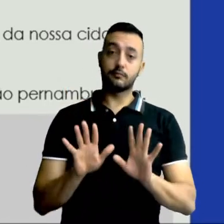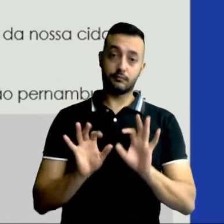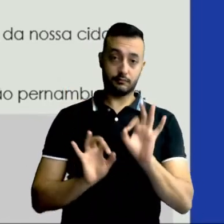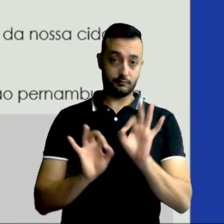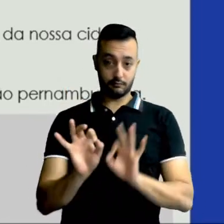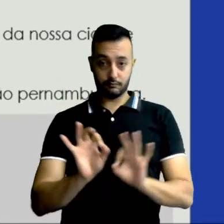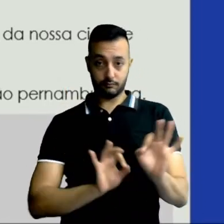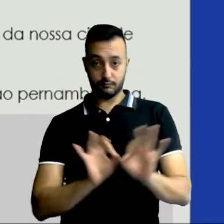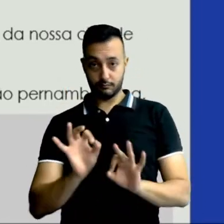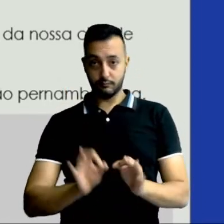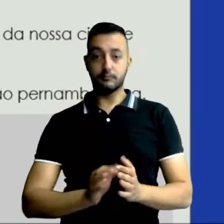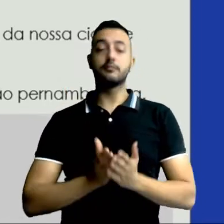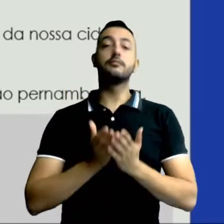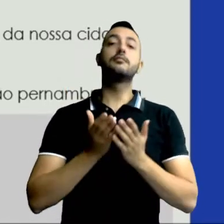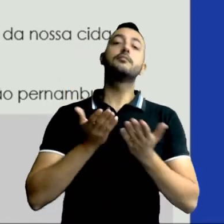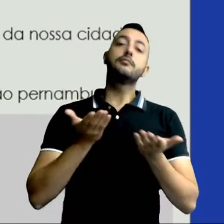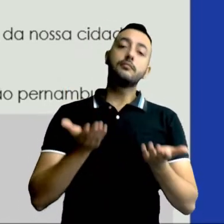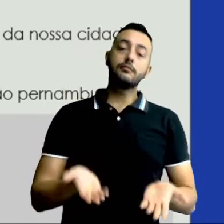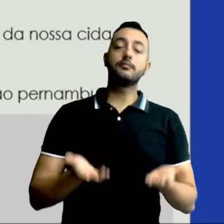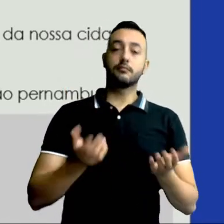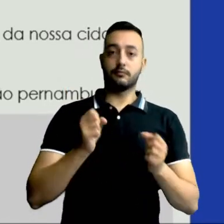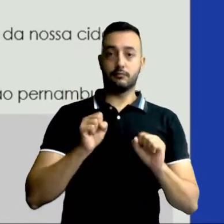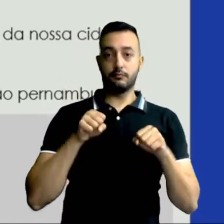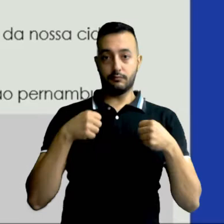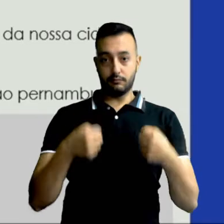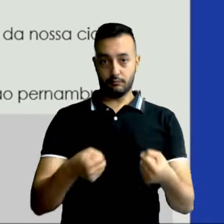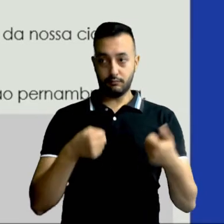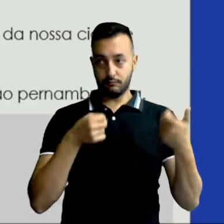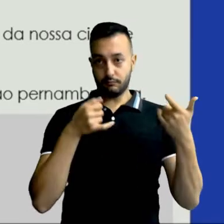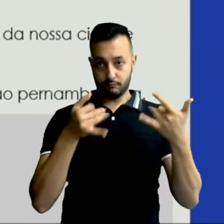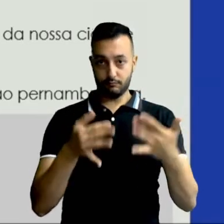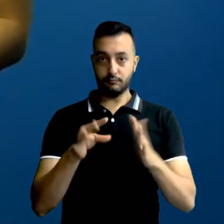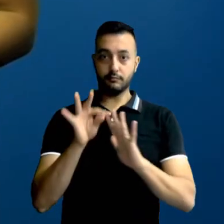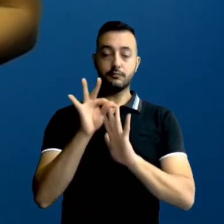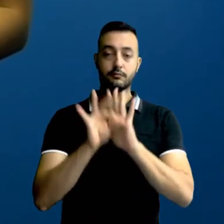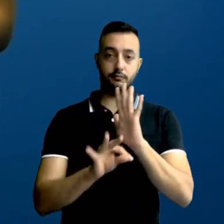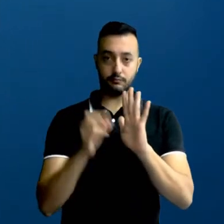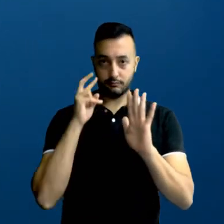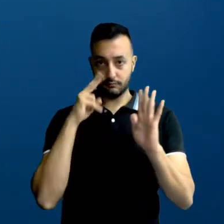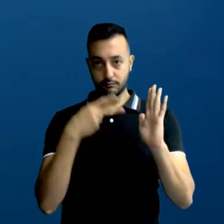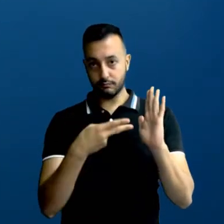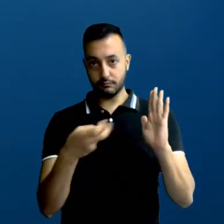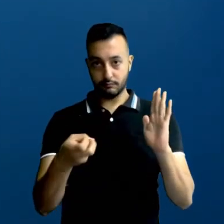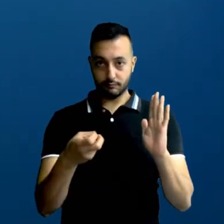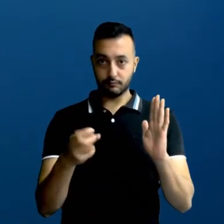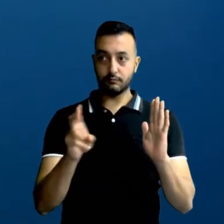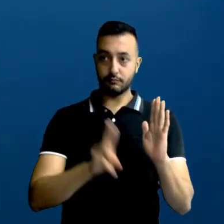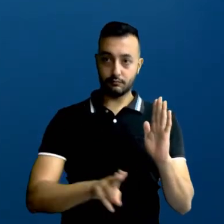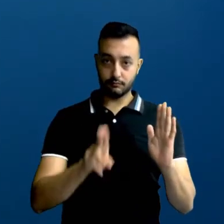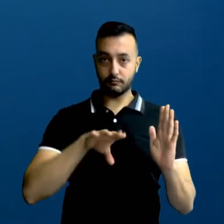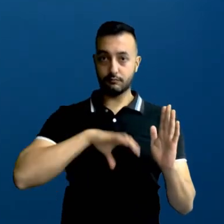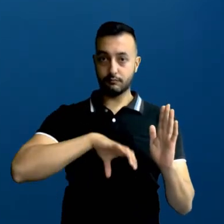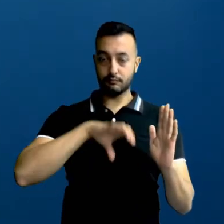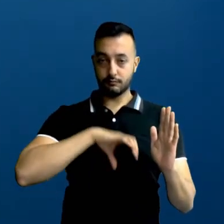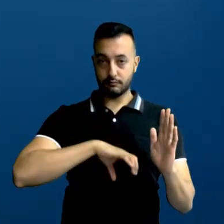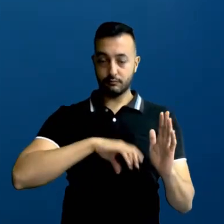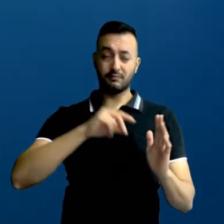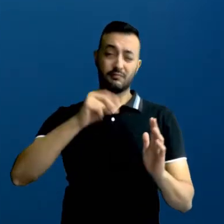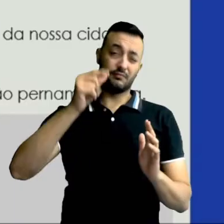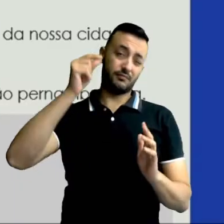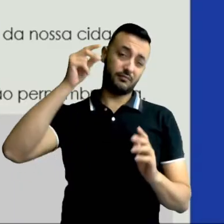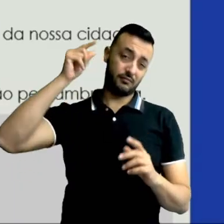preparamos a pelejar então reforçando aqui né é um texto como vocês podem perceber que usa um português